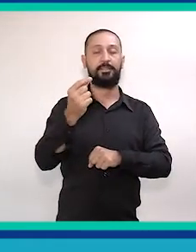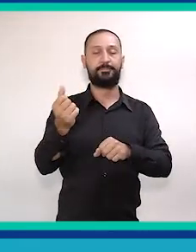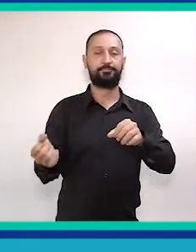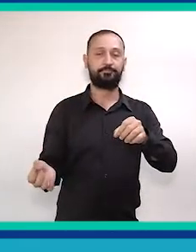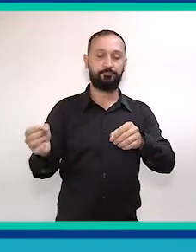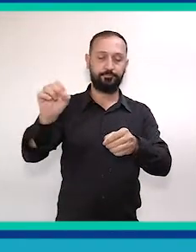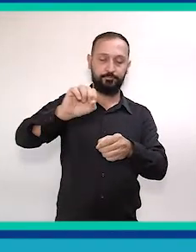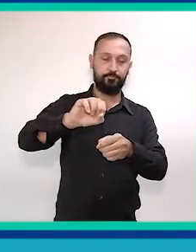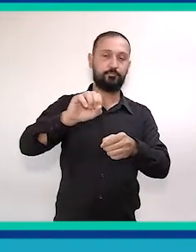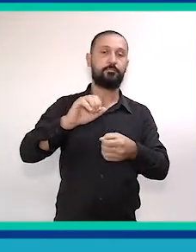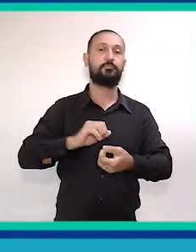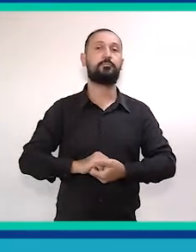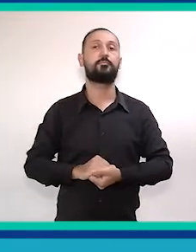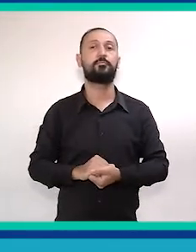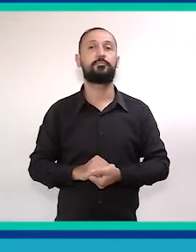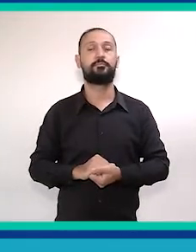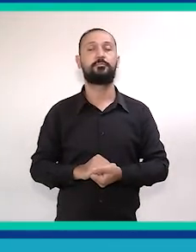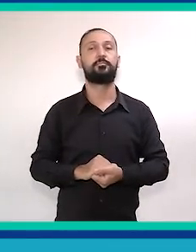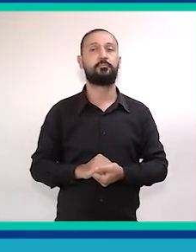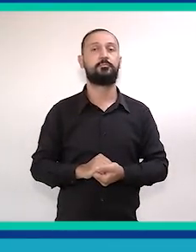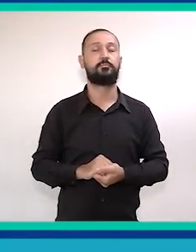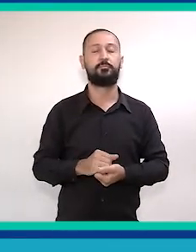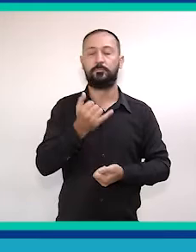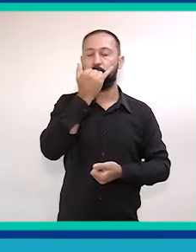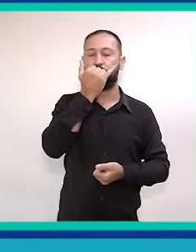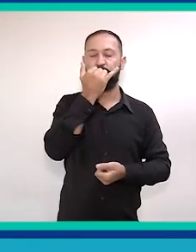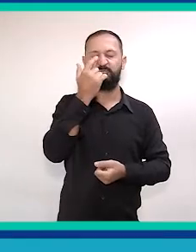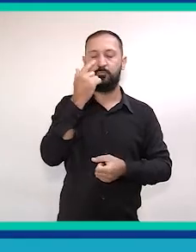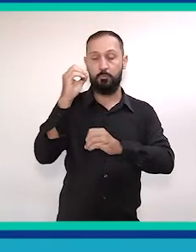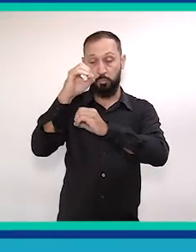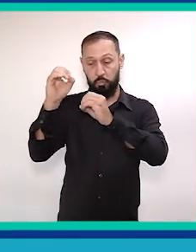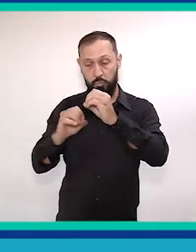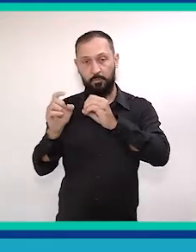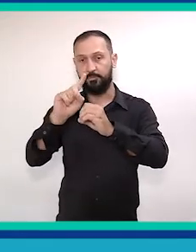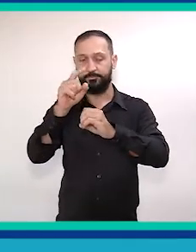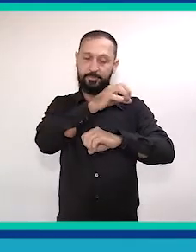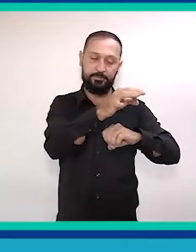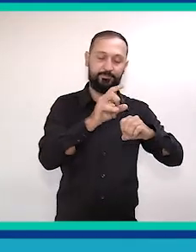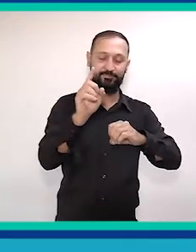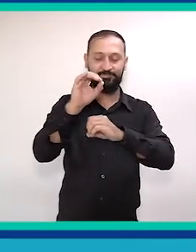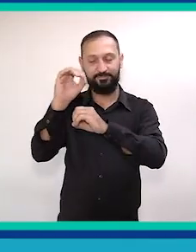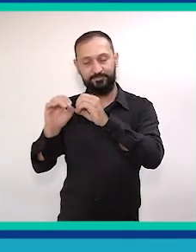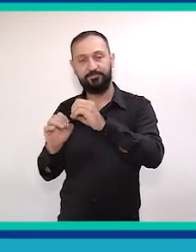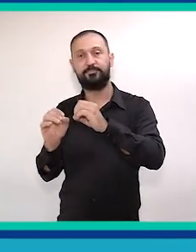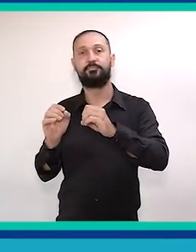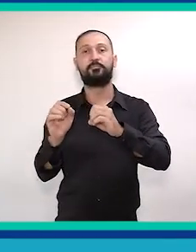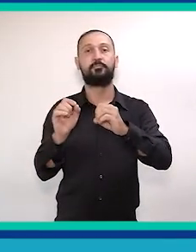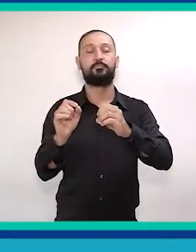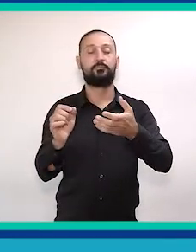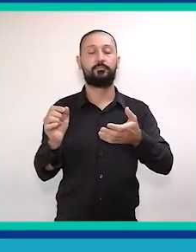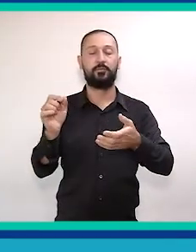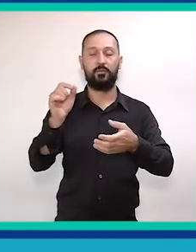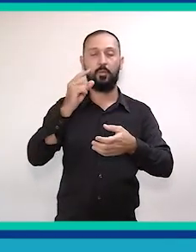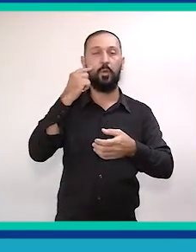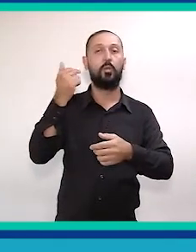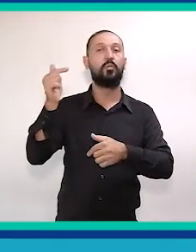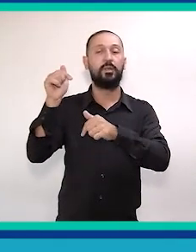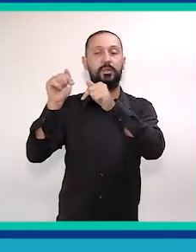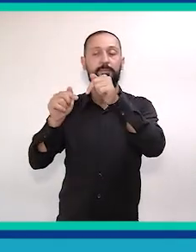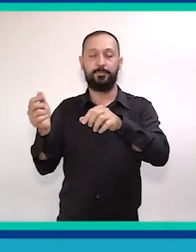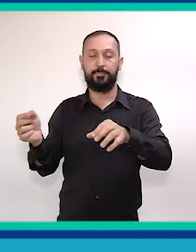que a gente adicionou a nossa célula, a gente vai, a nossa molécula, a nossa fosfolipase, a gente vai colocar